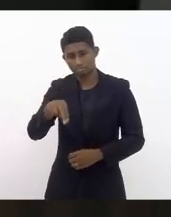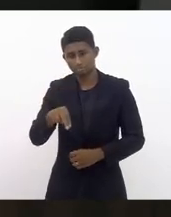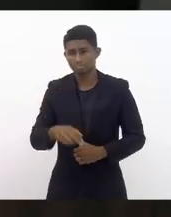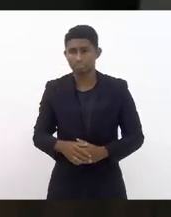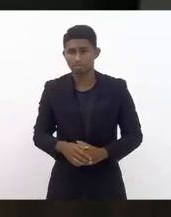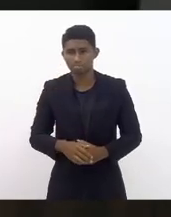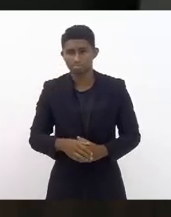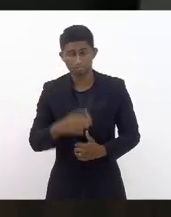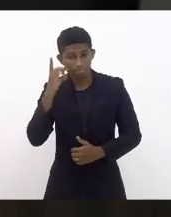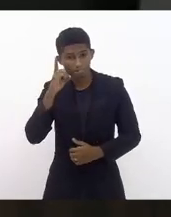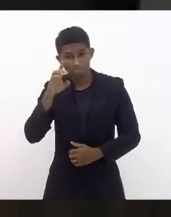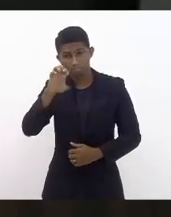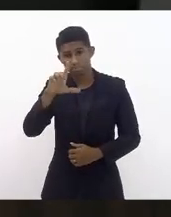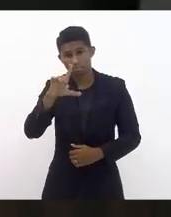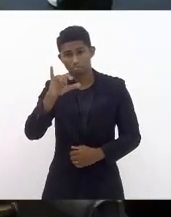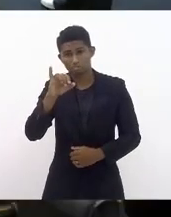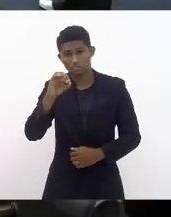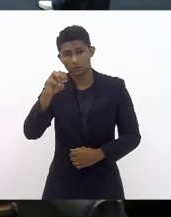Deputado Eliomar Coelho.